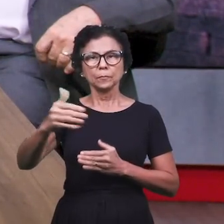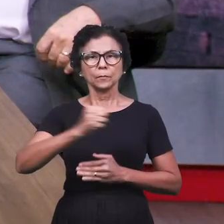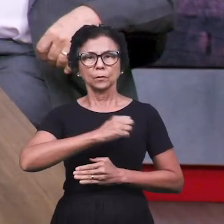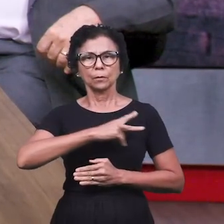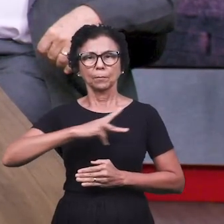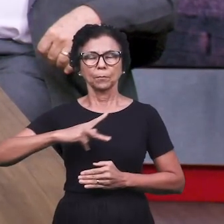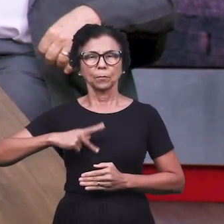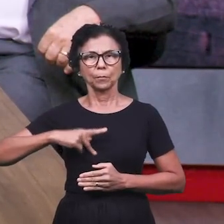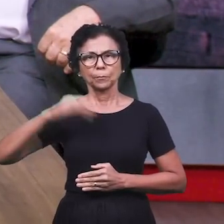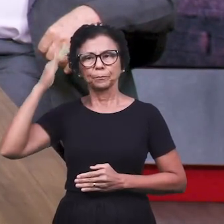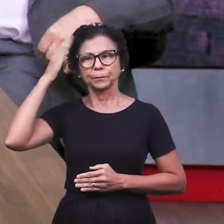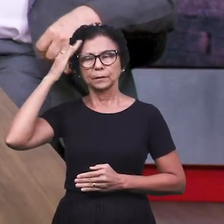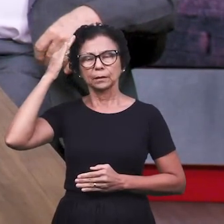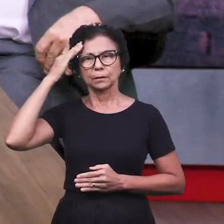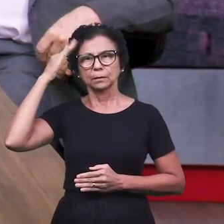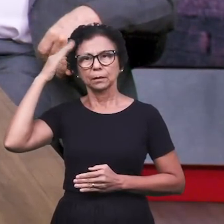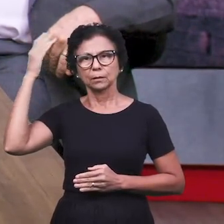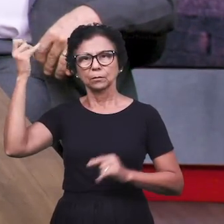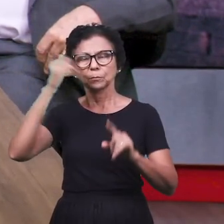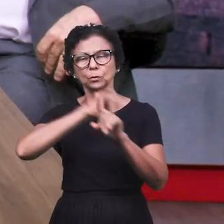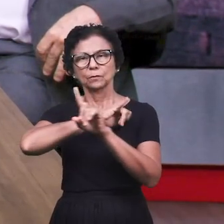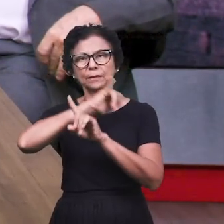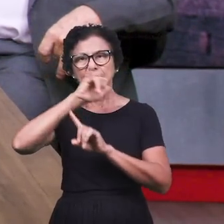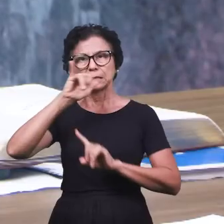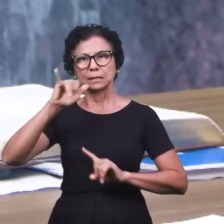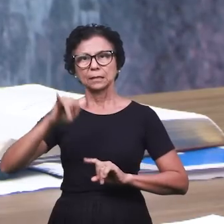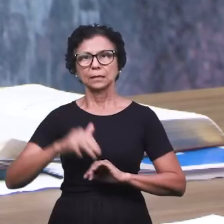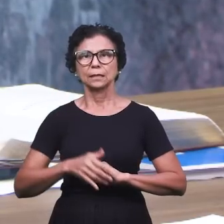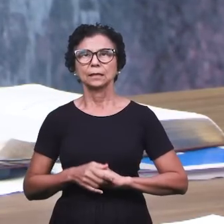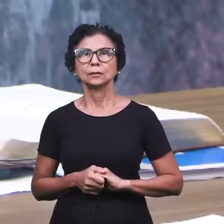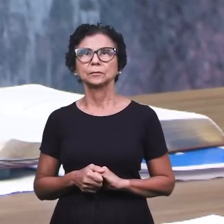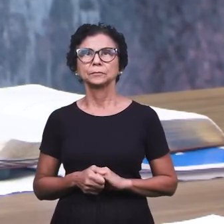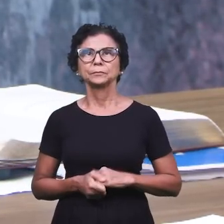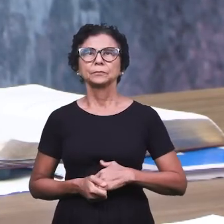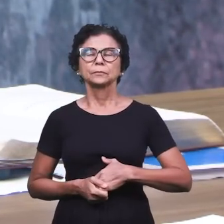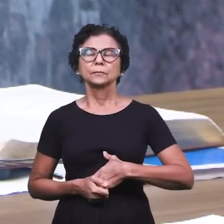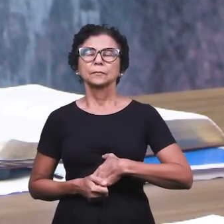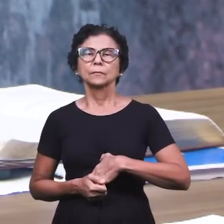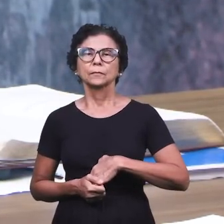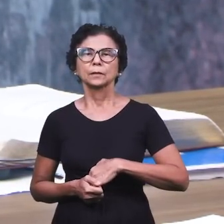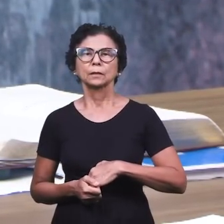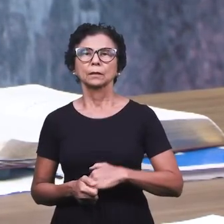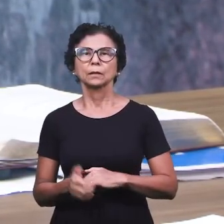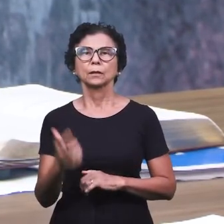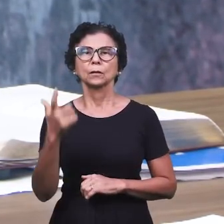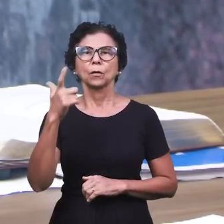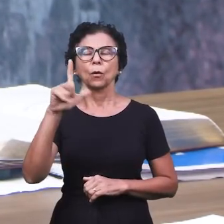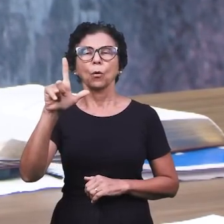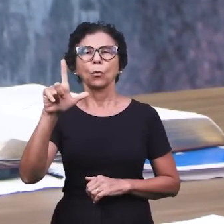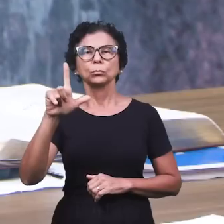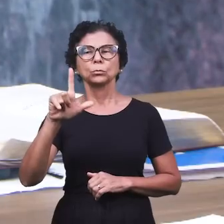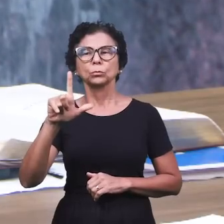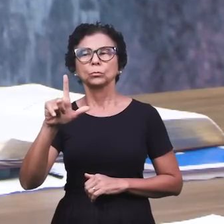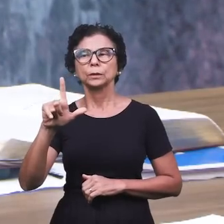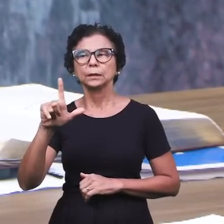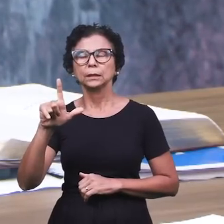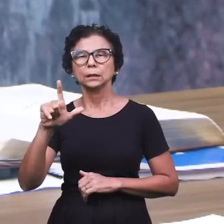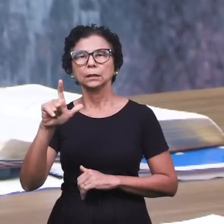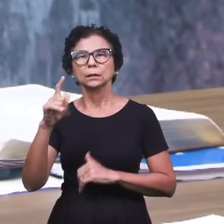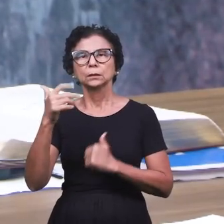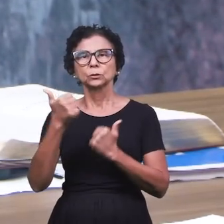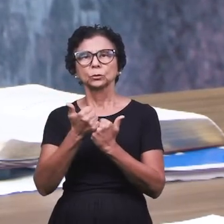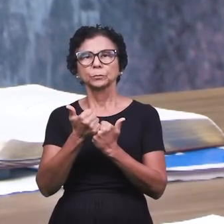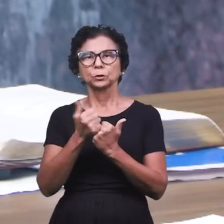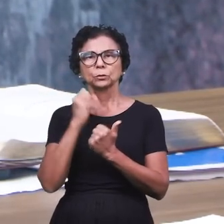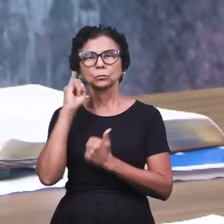discerniram que havia uma profecia a respeito de que outro tomaria o episcopado, né? Com a falha de Judas Iscariotes. E ali é interessante